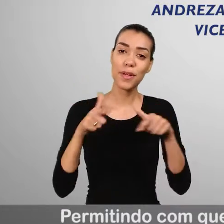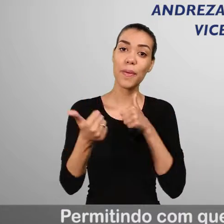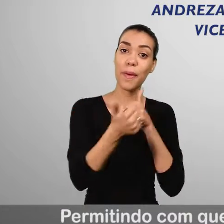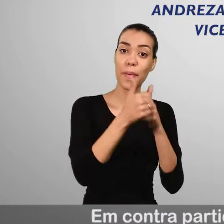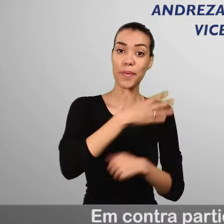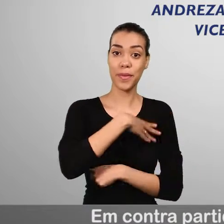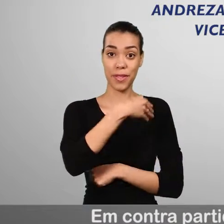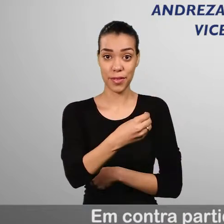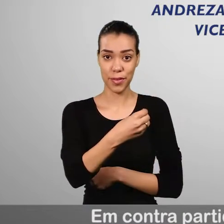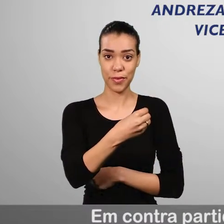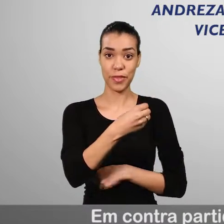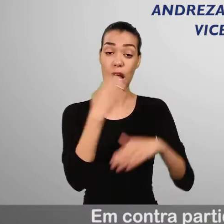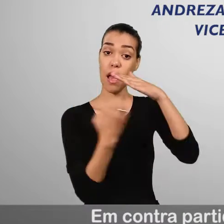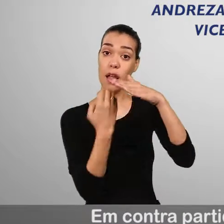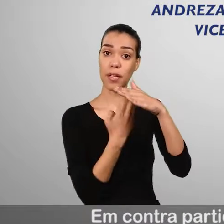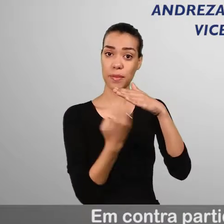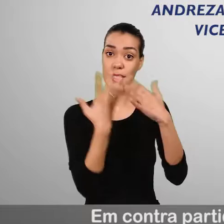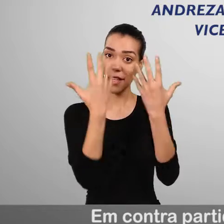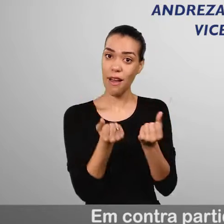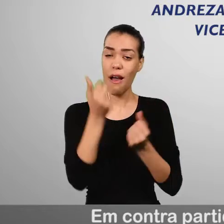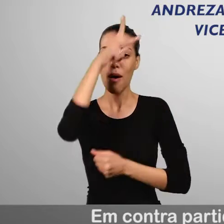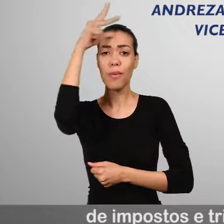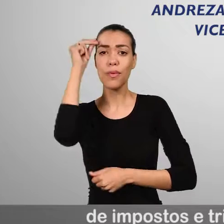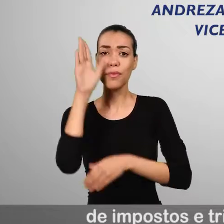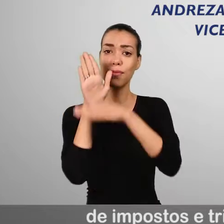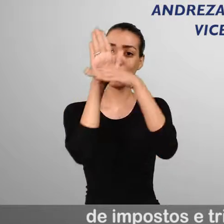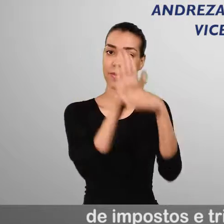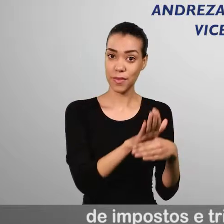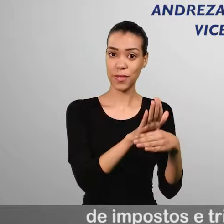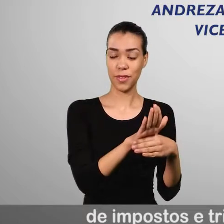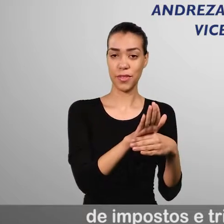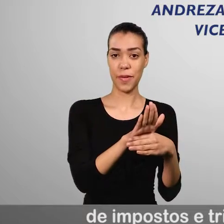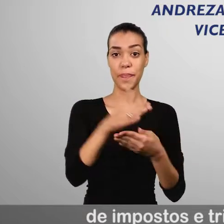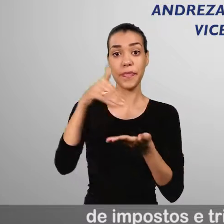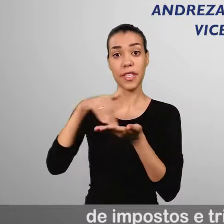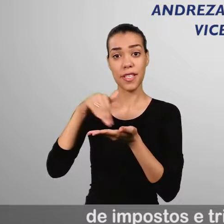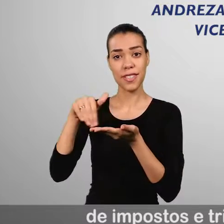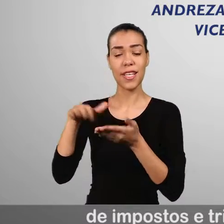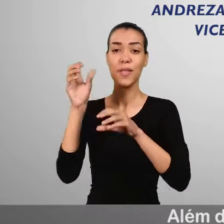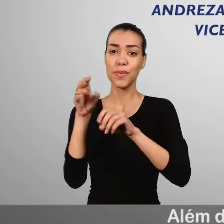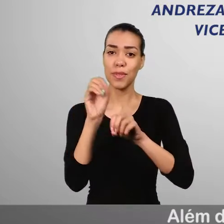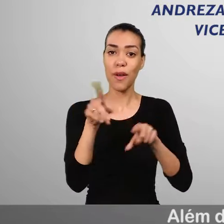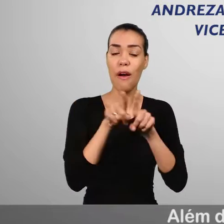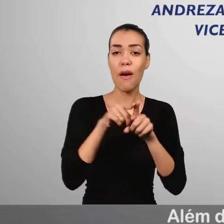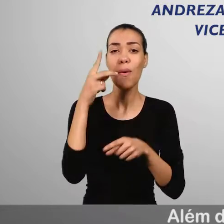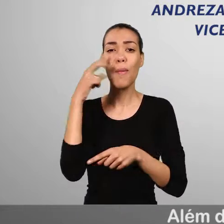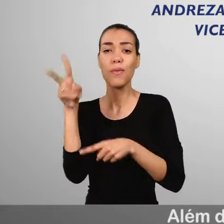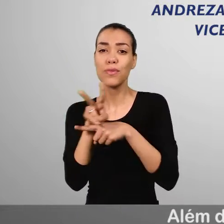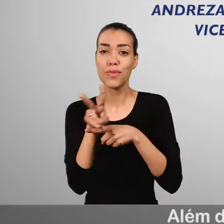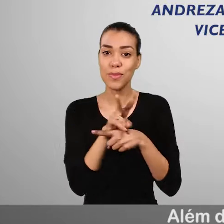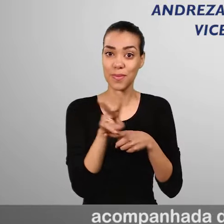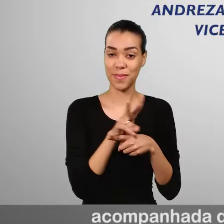filhos. Em contrapartida, a Prefeitura vai garantir a isenção de impostos e tributos para quem aderir ao programa, além de